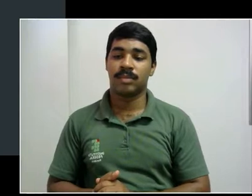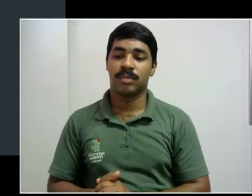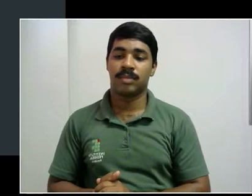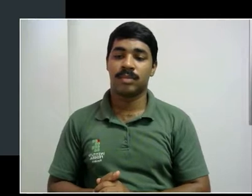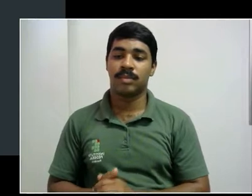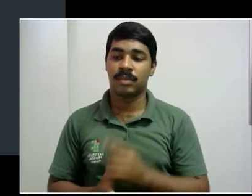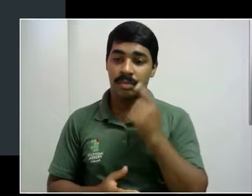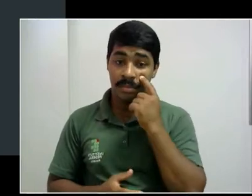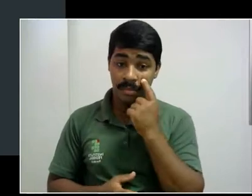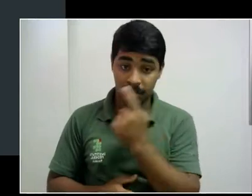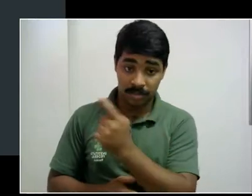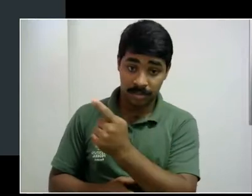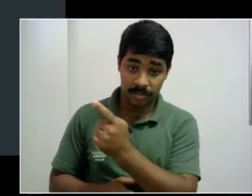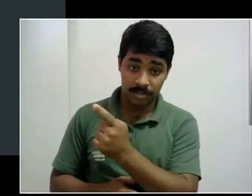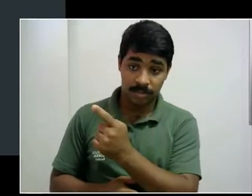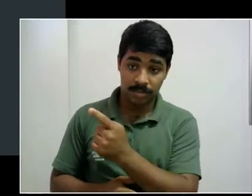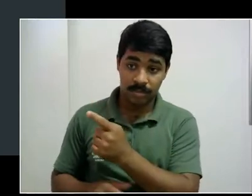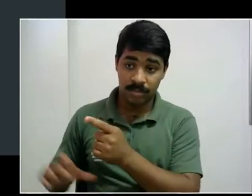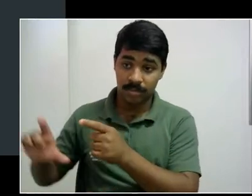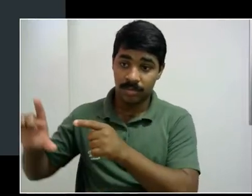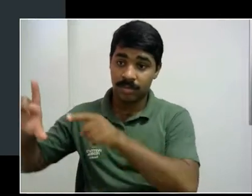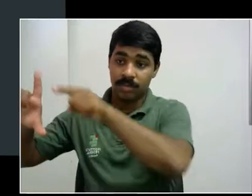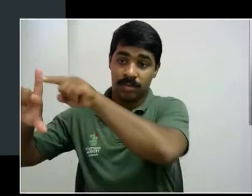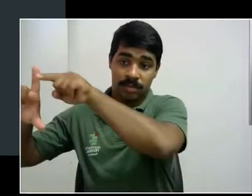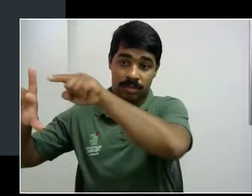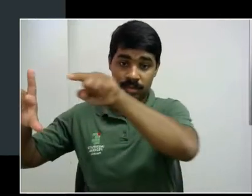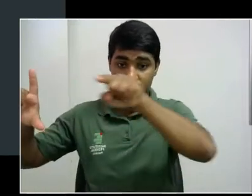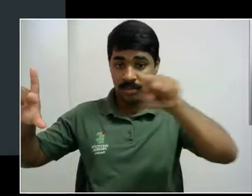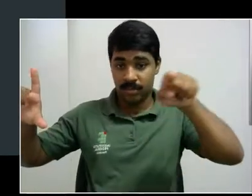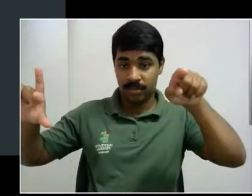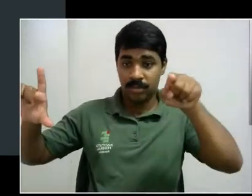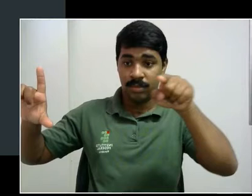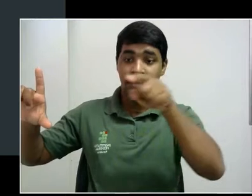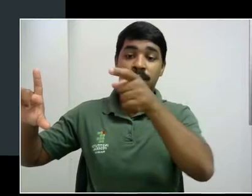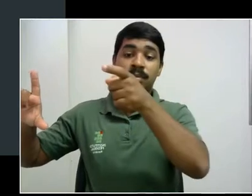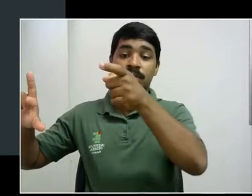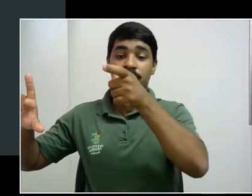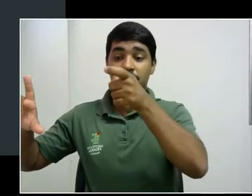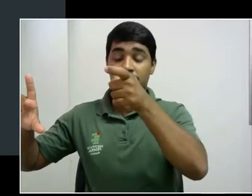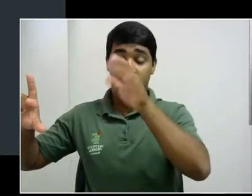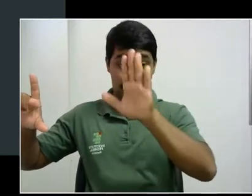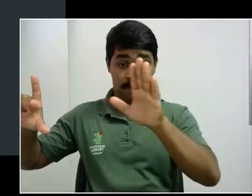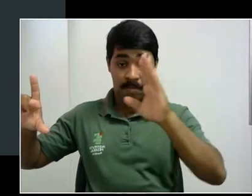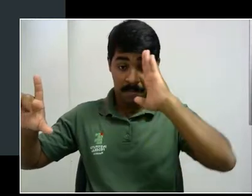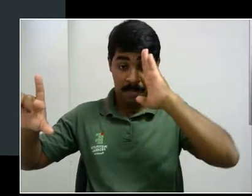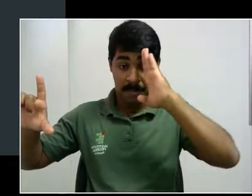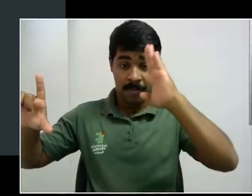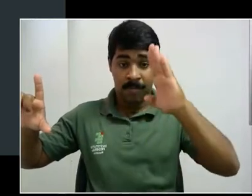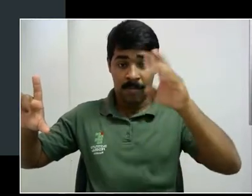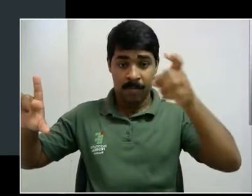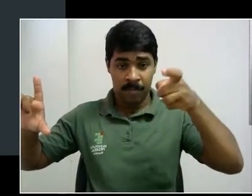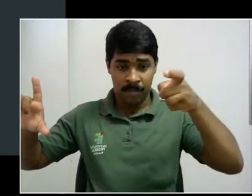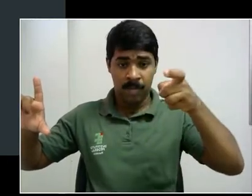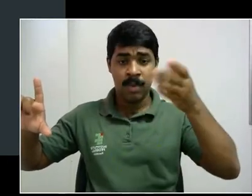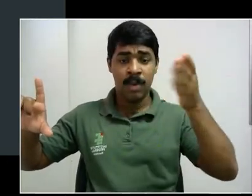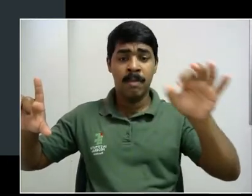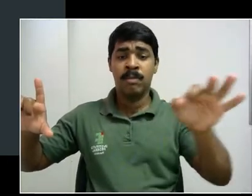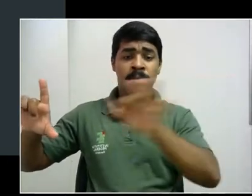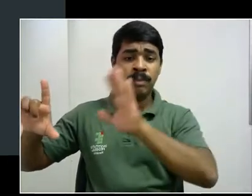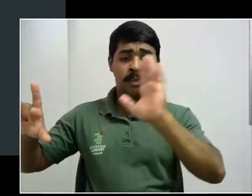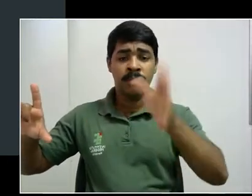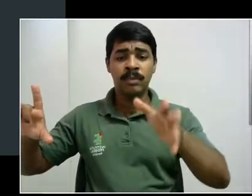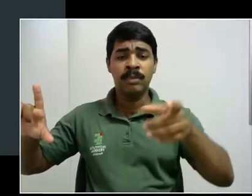ali. Ó, o nosso segundo ponto importante é aonde essa função corta o eixo y. Né? A gente